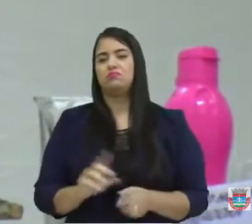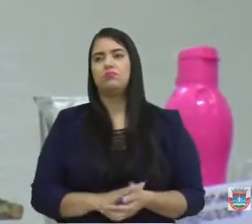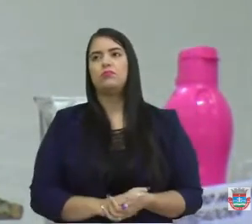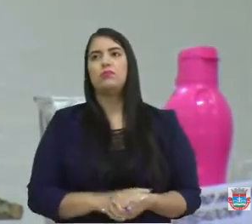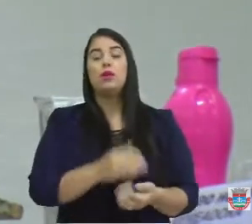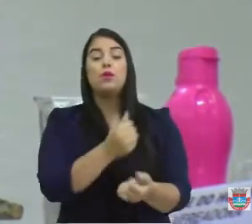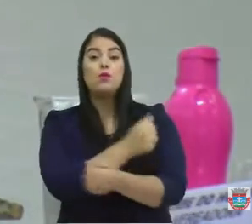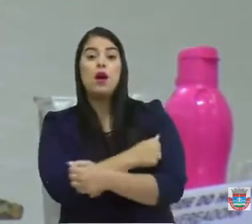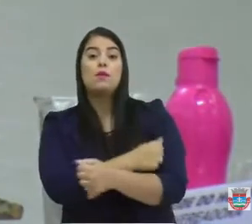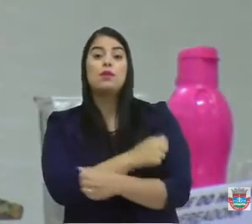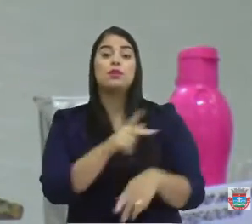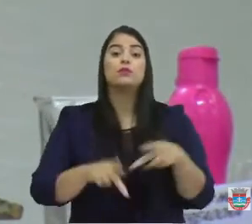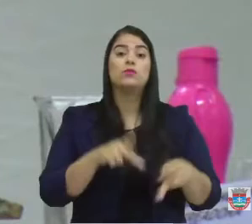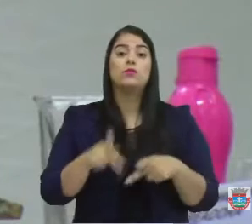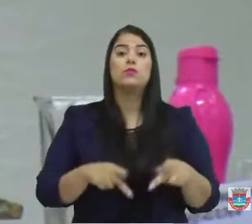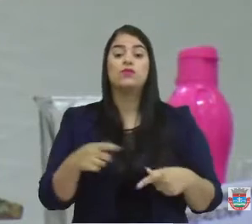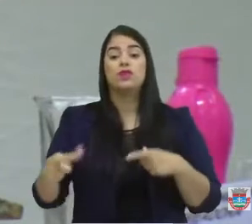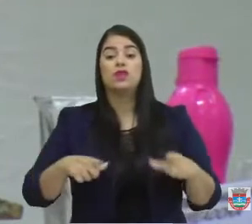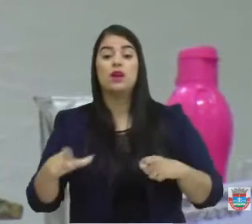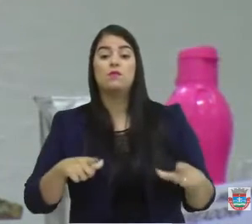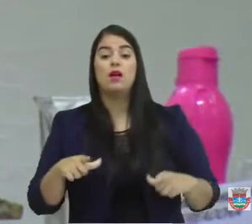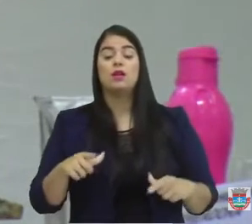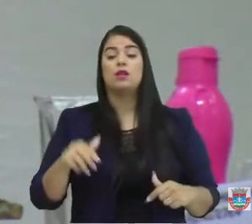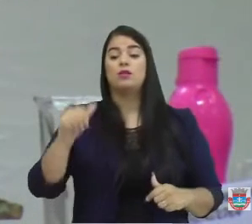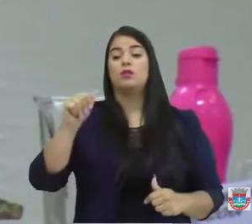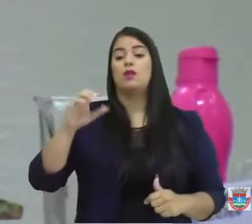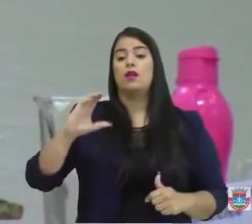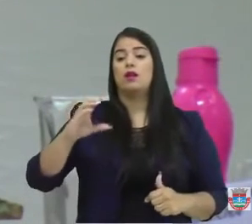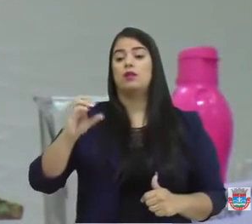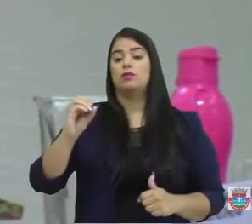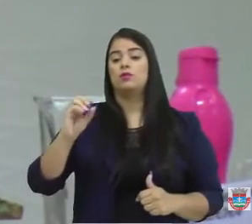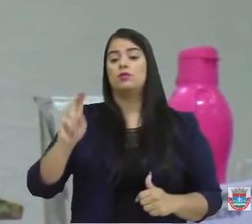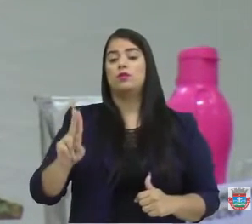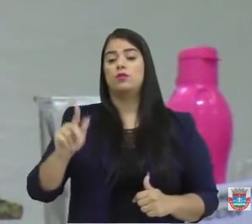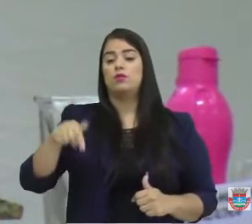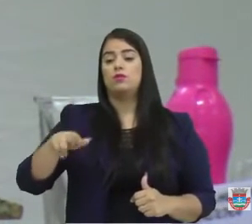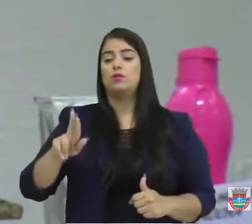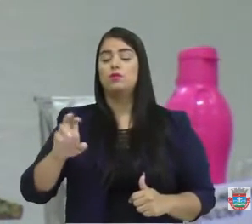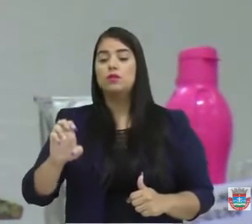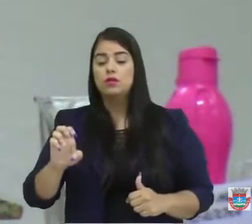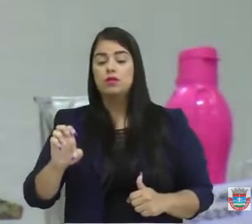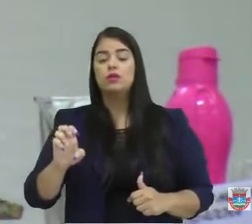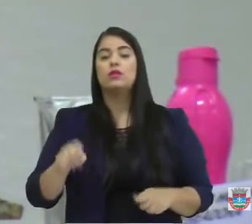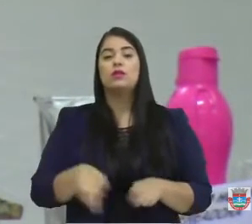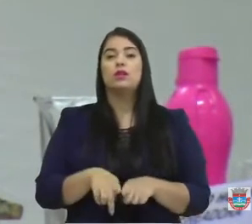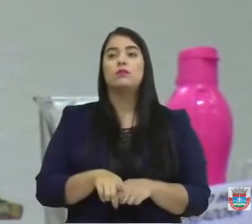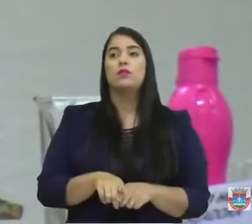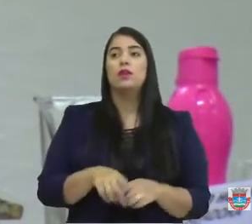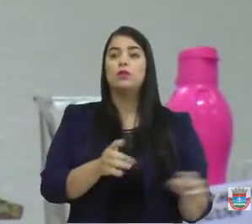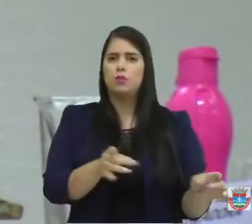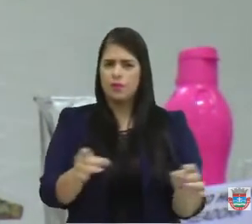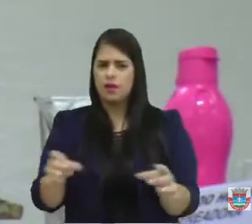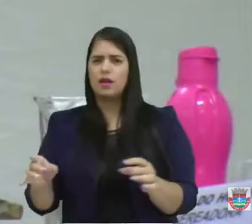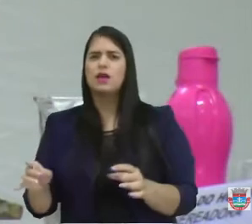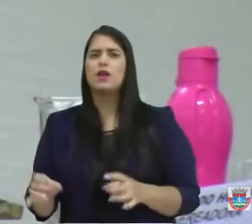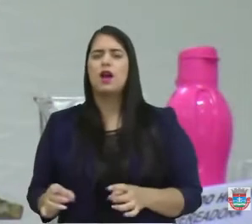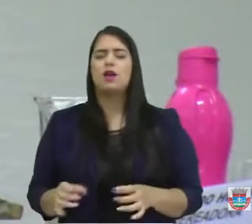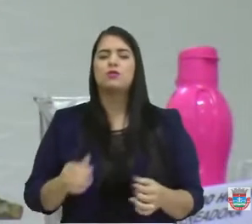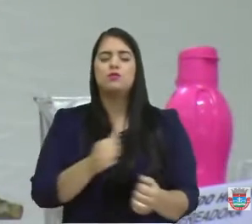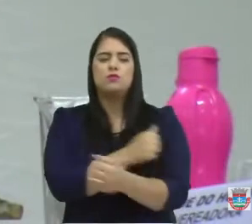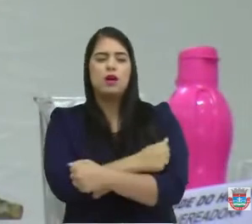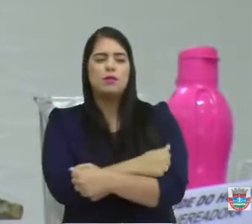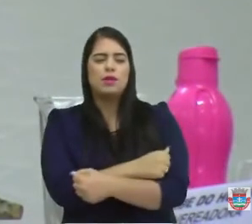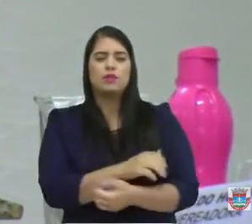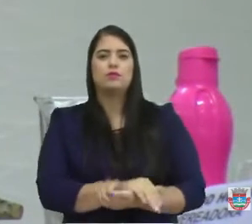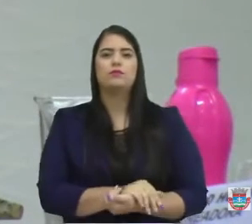pro povo do açougue, pro povo do mercado, pro povo do Matadouros. Mandar um abraço aqui para Garapa